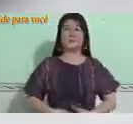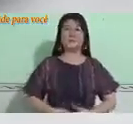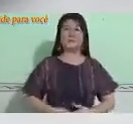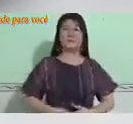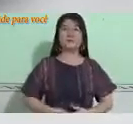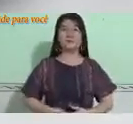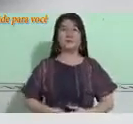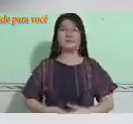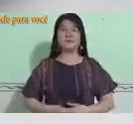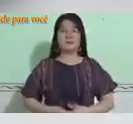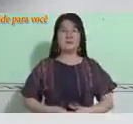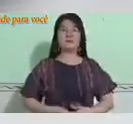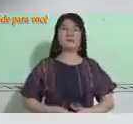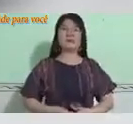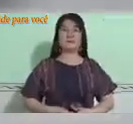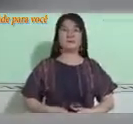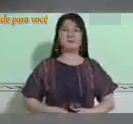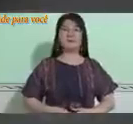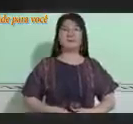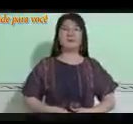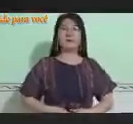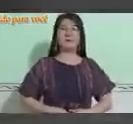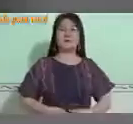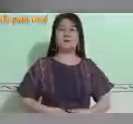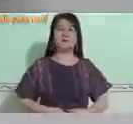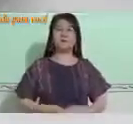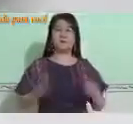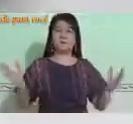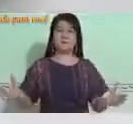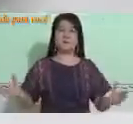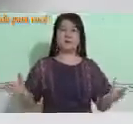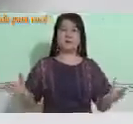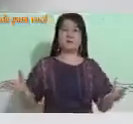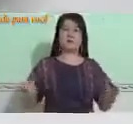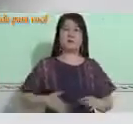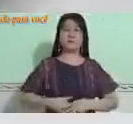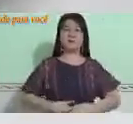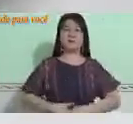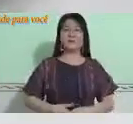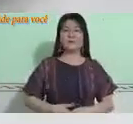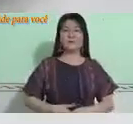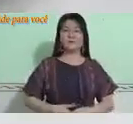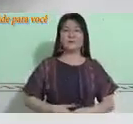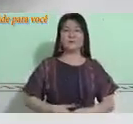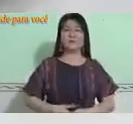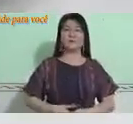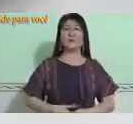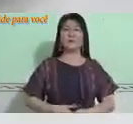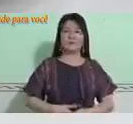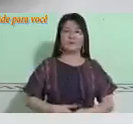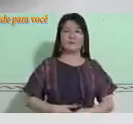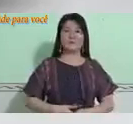O que fazer? 2. O tratamento da mastite deve ser feito com repouso, ingestão de líquidos, analgésicos